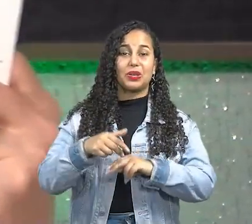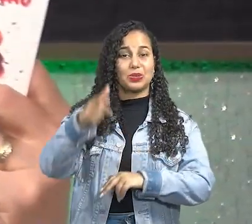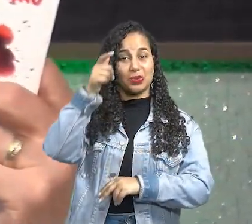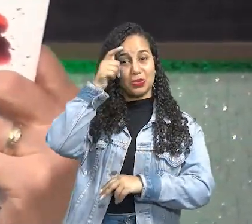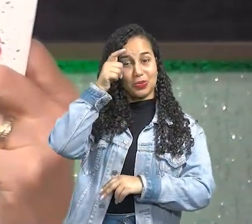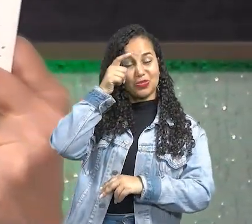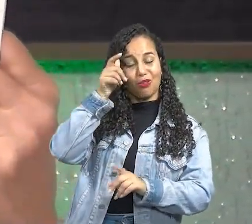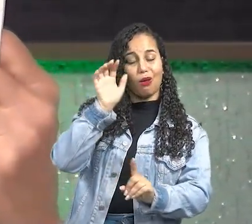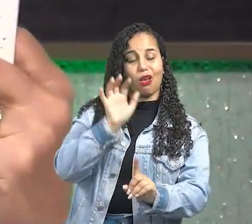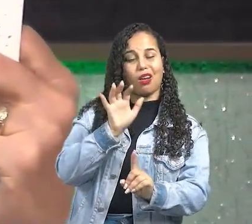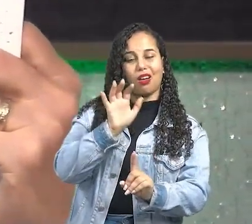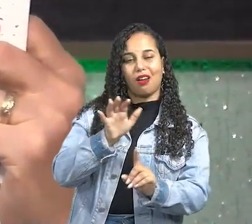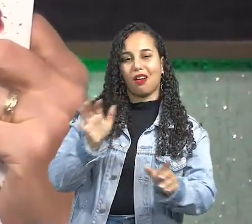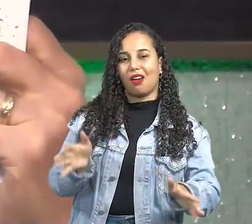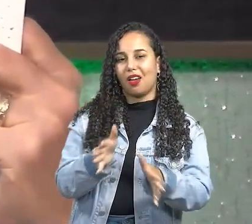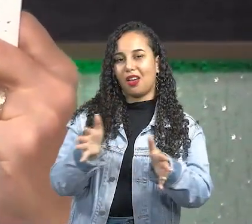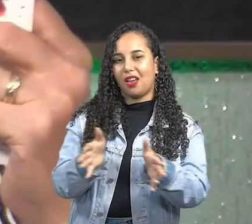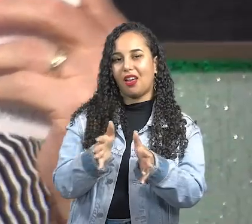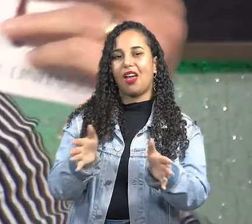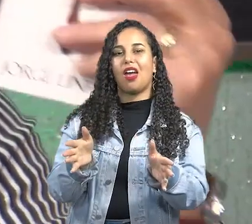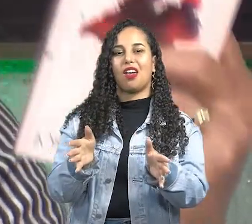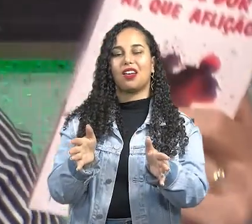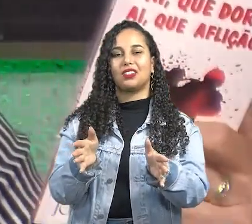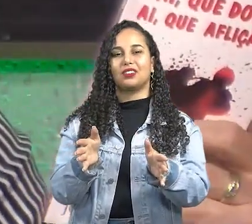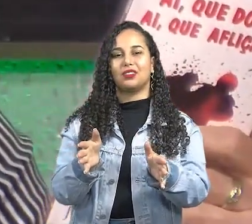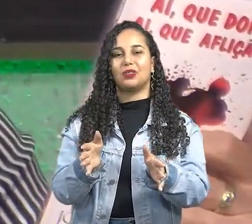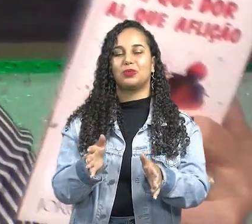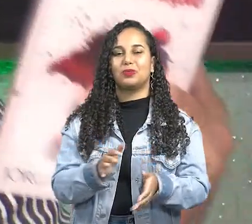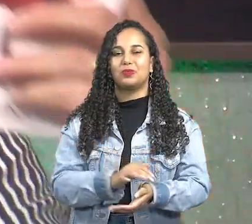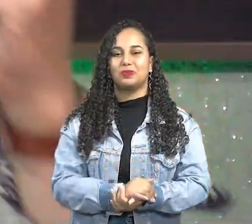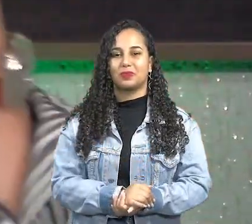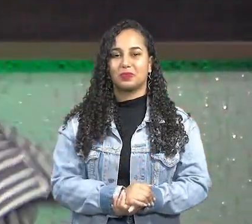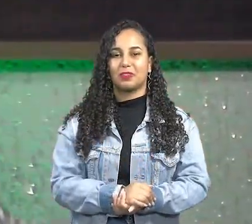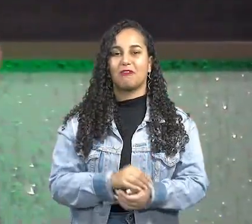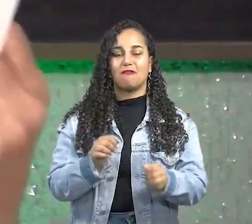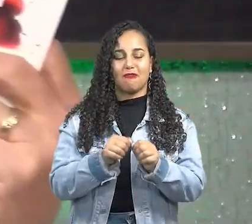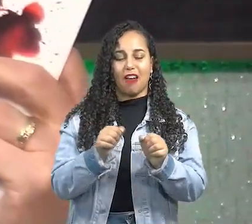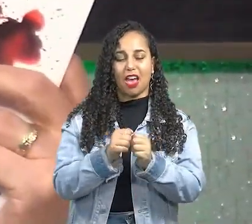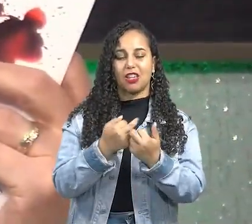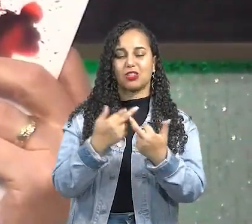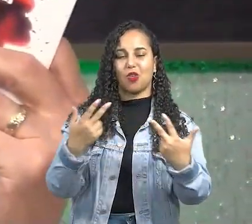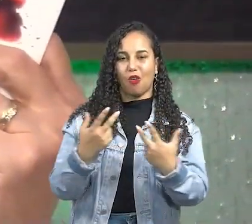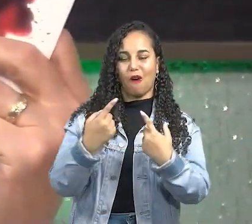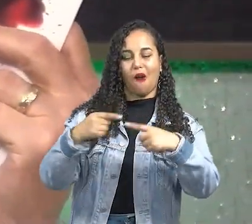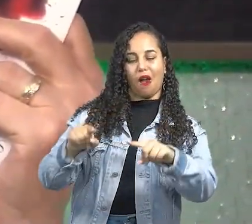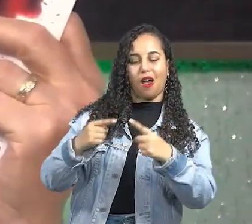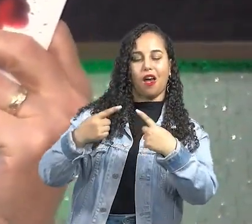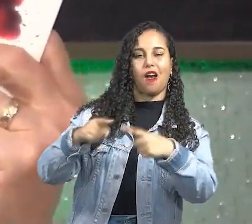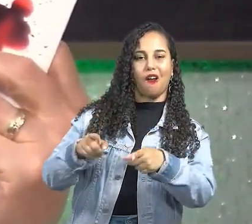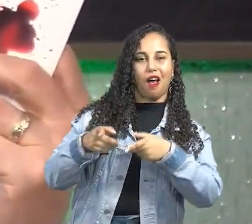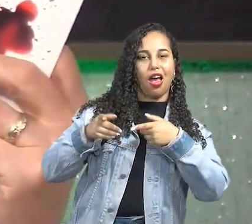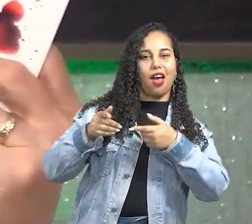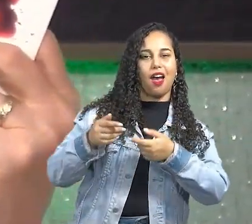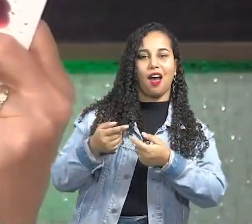isso que Satanás, ele faz o possível e o impossível